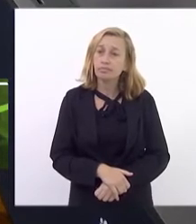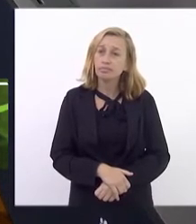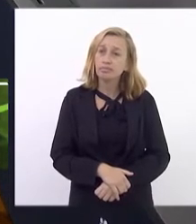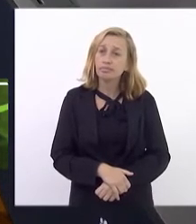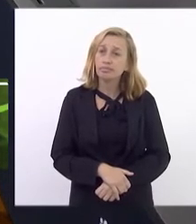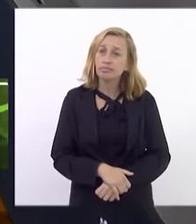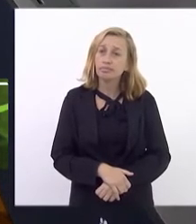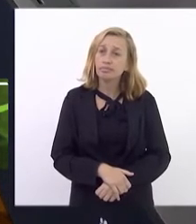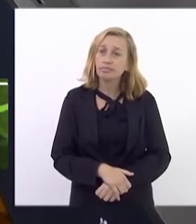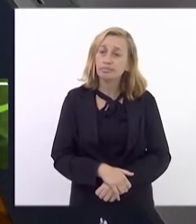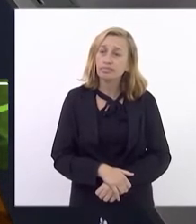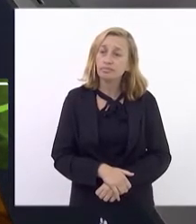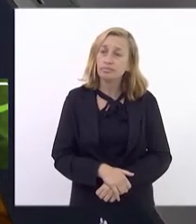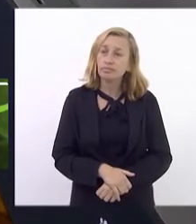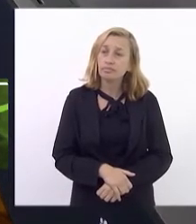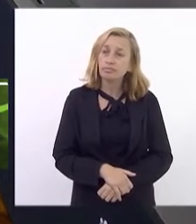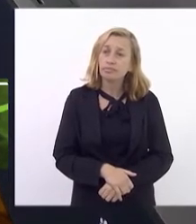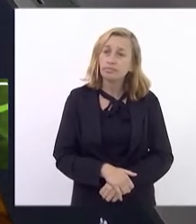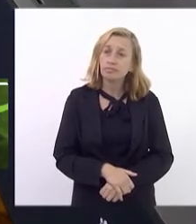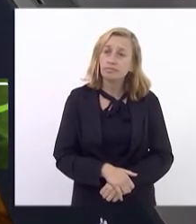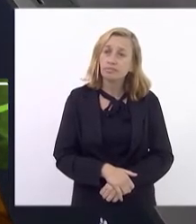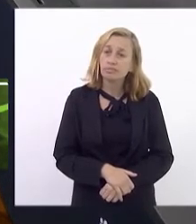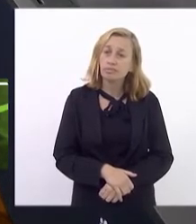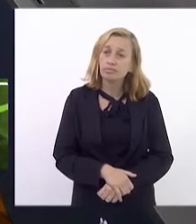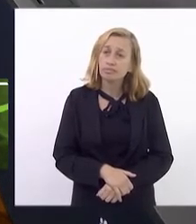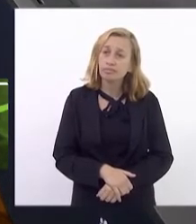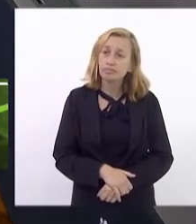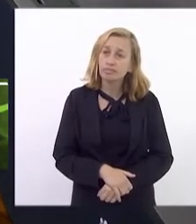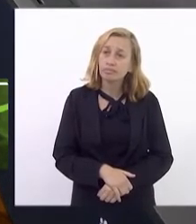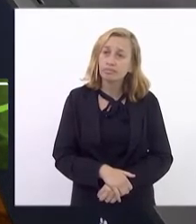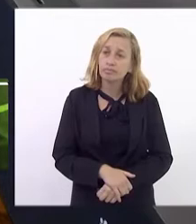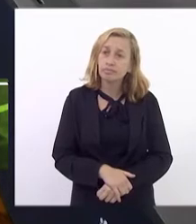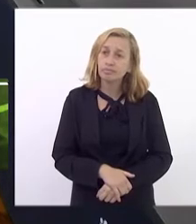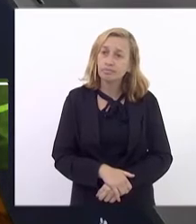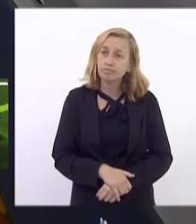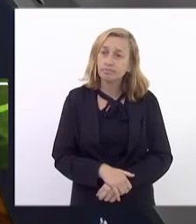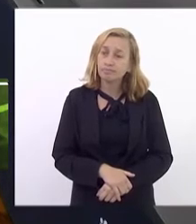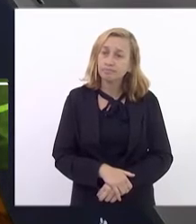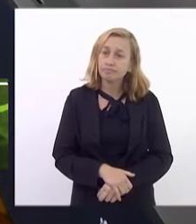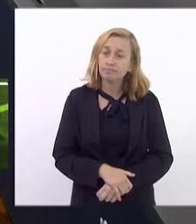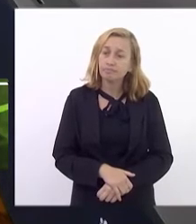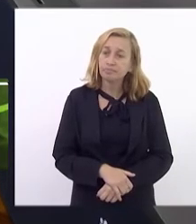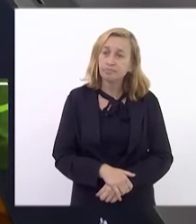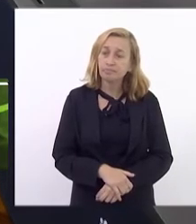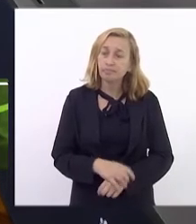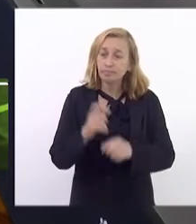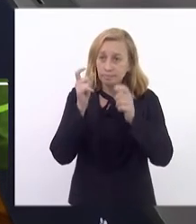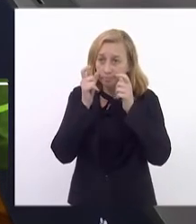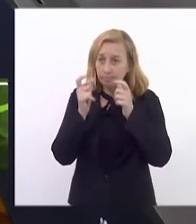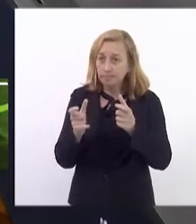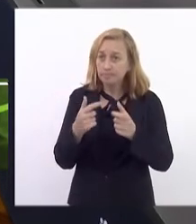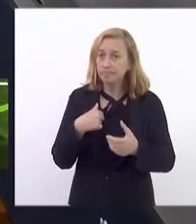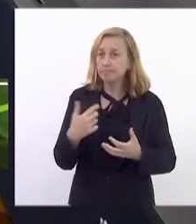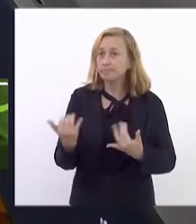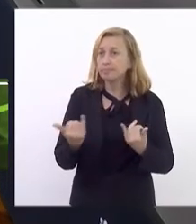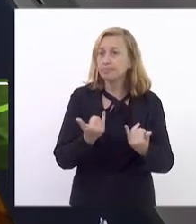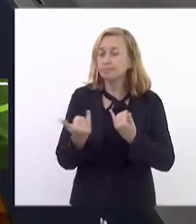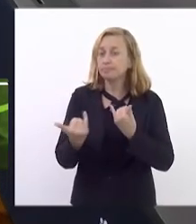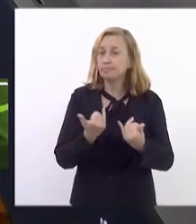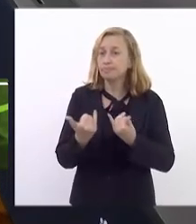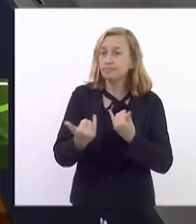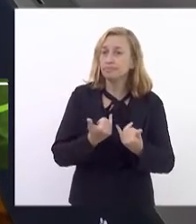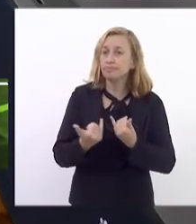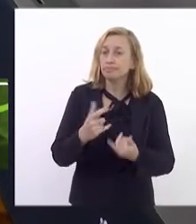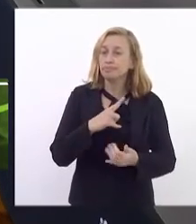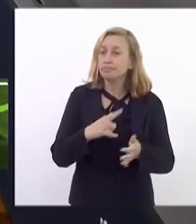atenção é a forma, pelo menos, como eu recebi, em termos de informações sobre